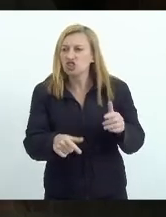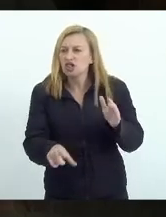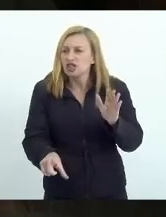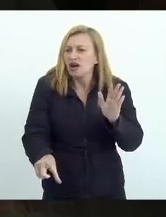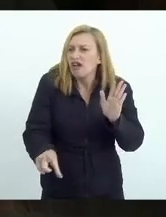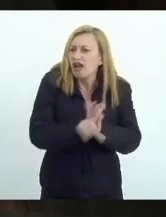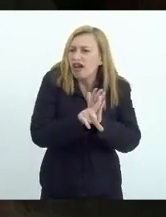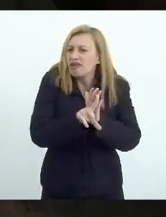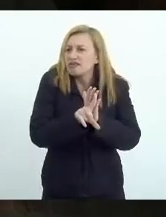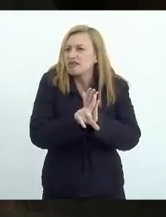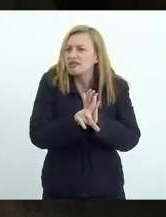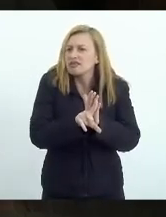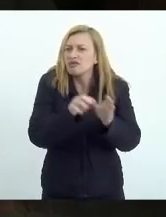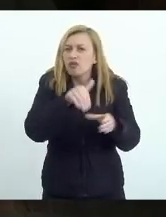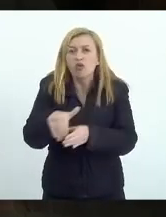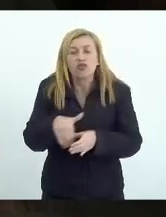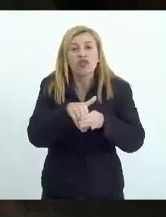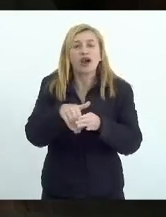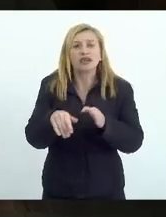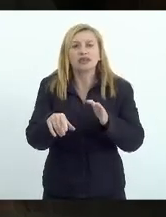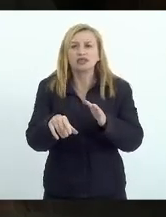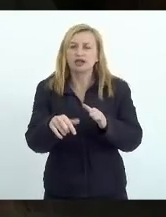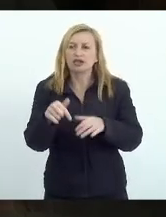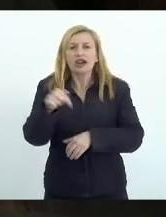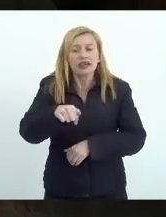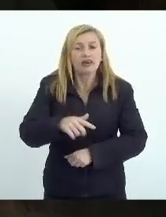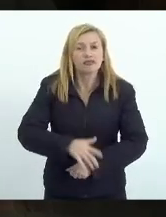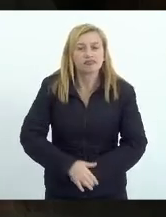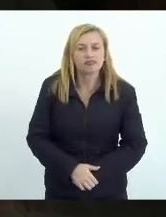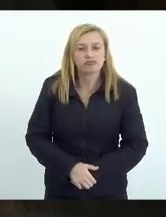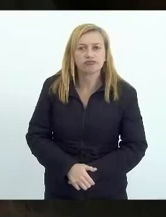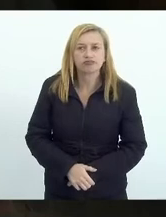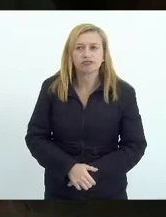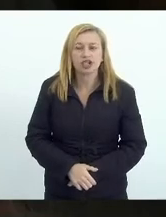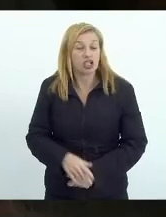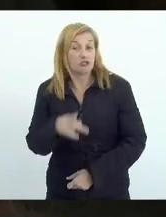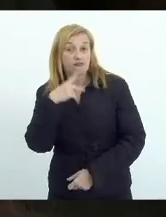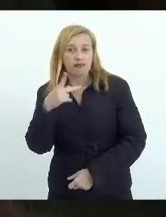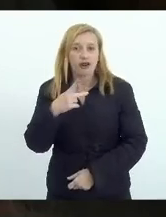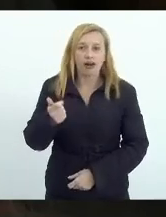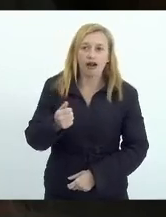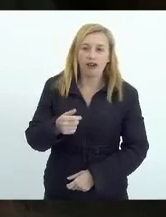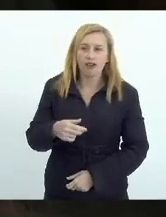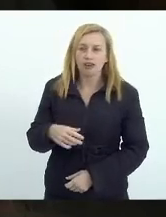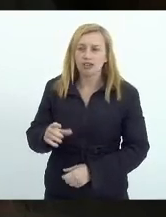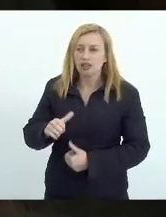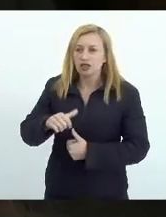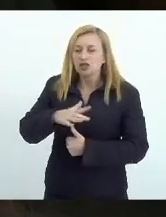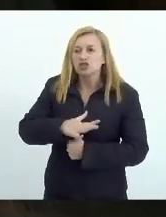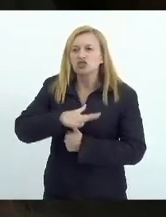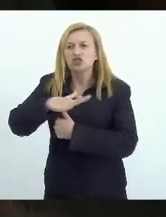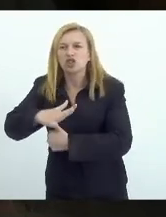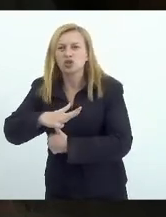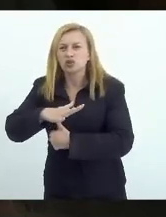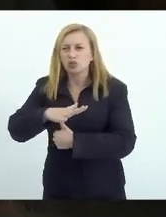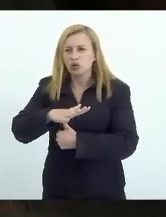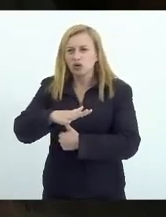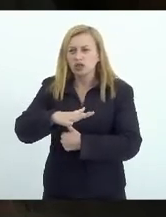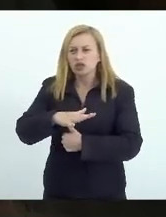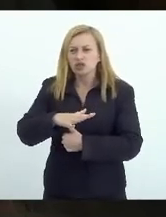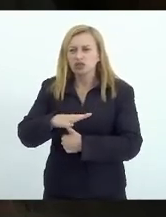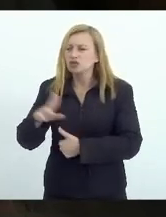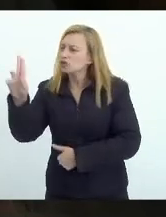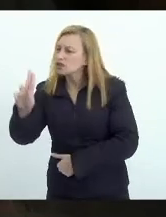no parlamento. Que se considera em condições de dizer que reitores eleitos por suas